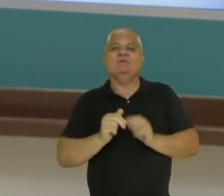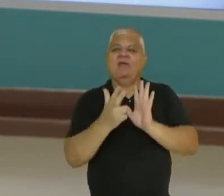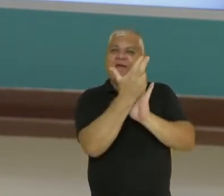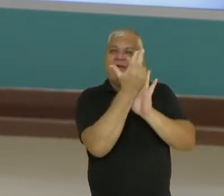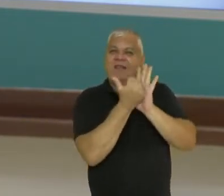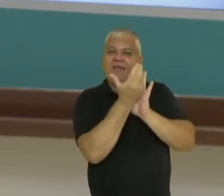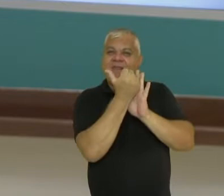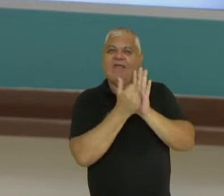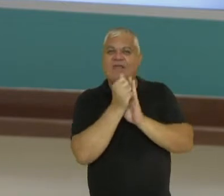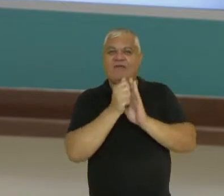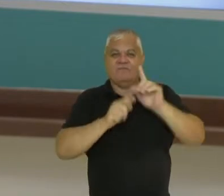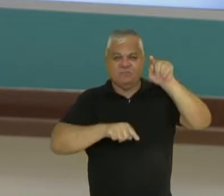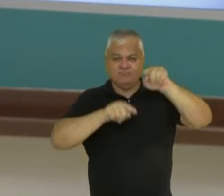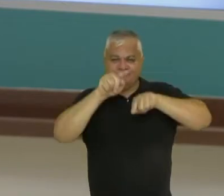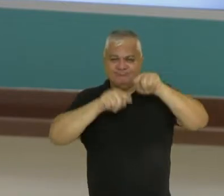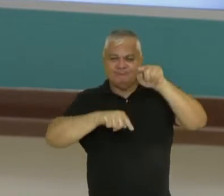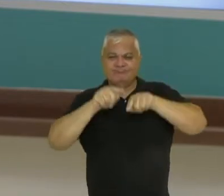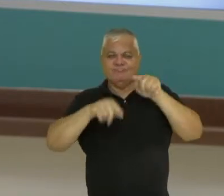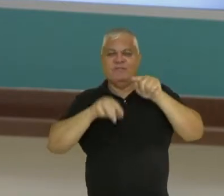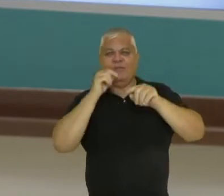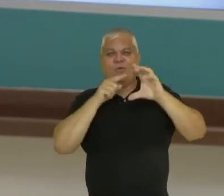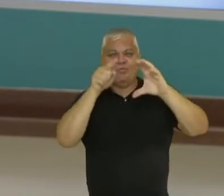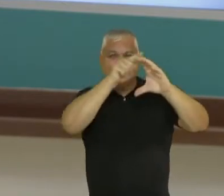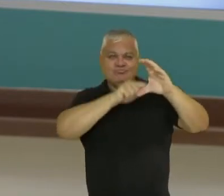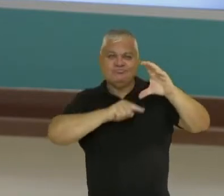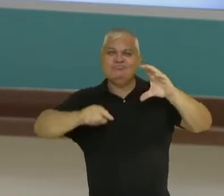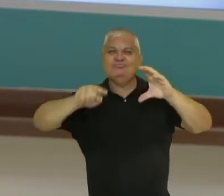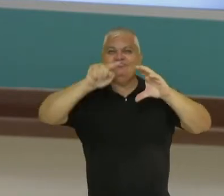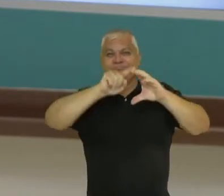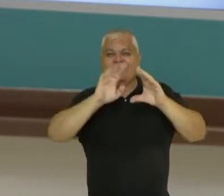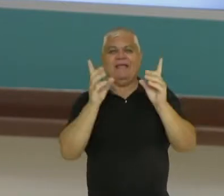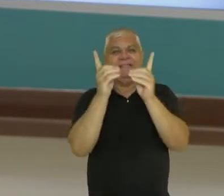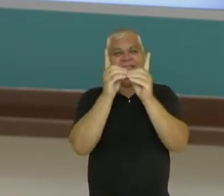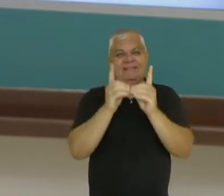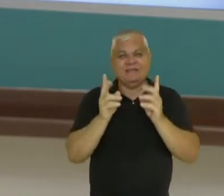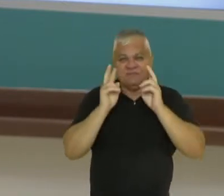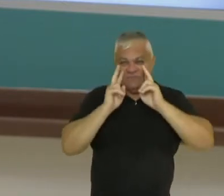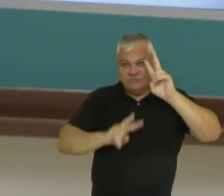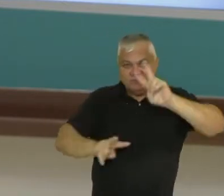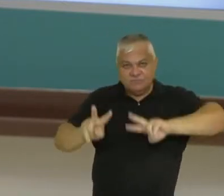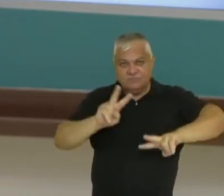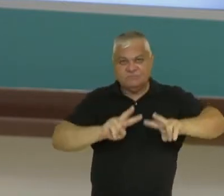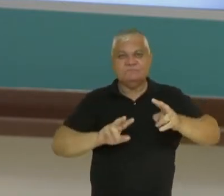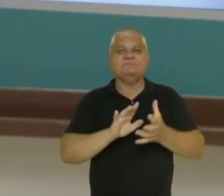fique demonstrada de uma forma mais simples, né? Mais didática, mais visível.